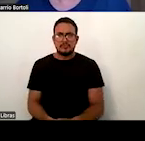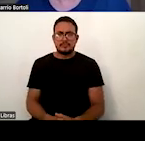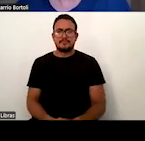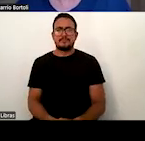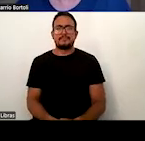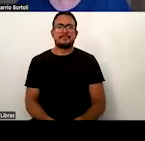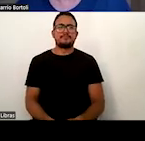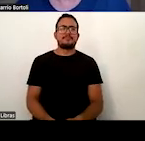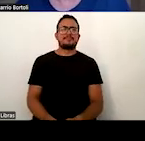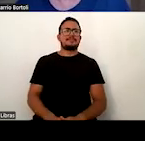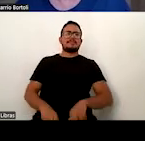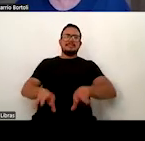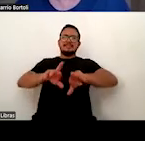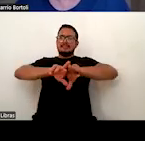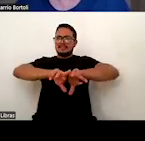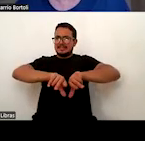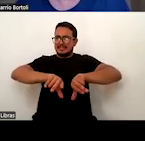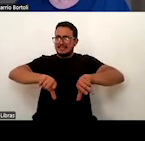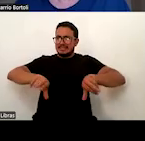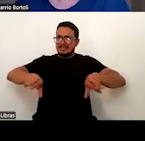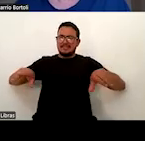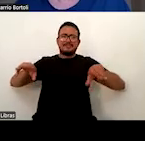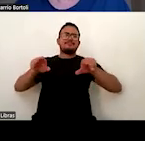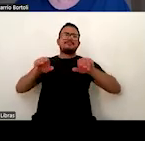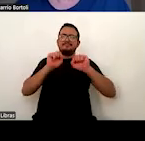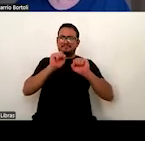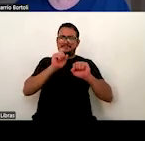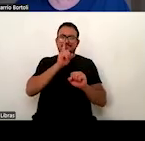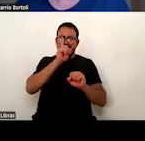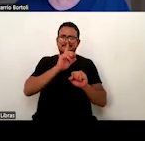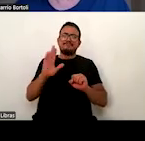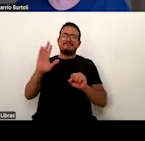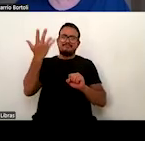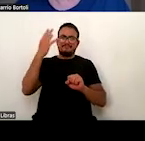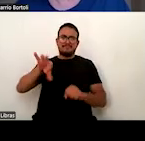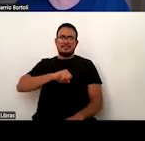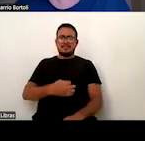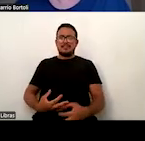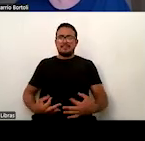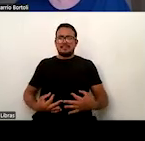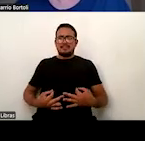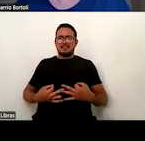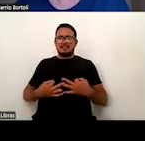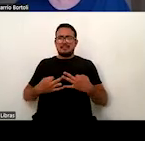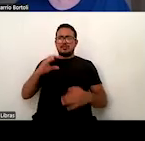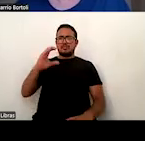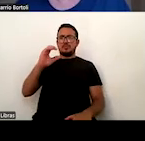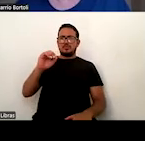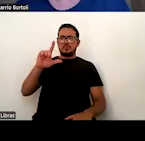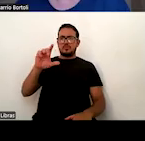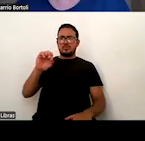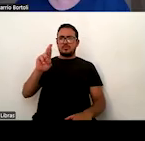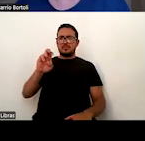fatores no risco do desenvolvimento de câncer coloretal. Então, aqui na parte de cima, a gente percebe quais são os fatores